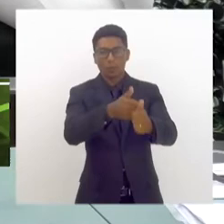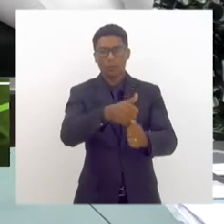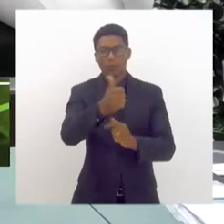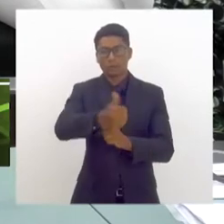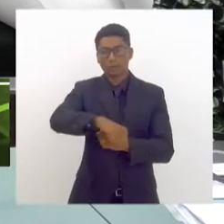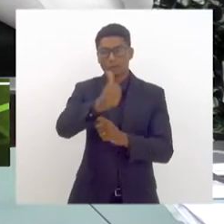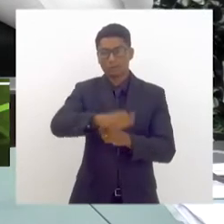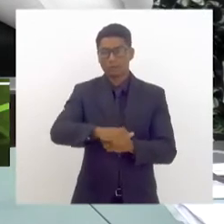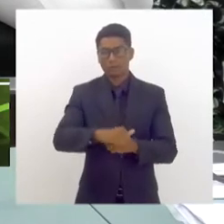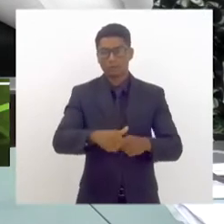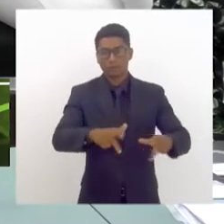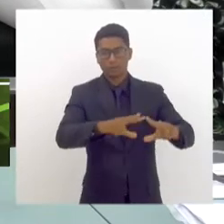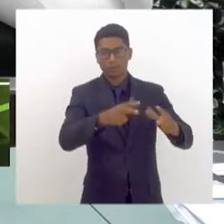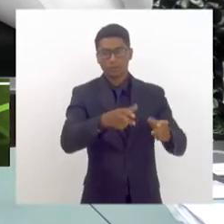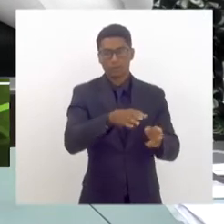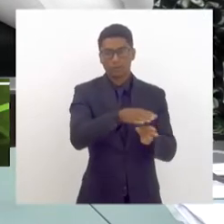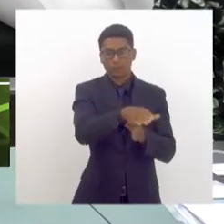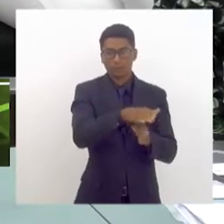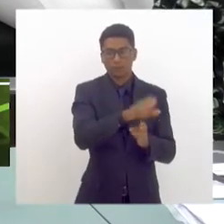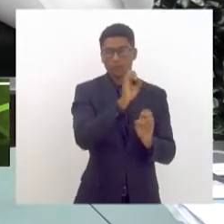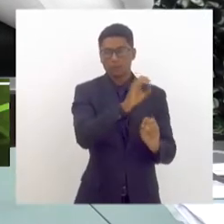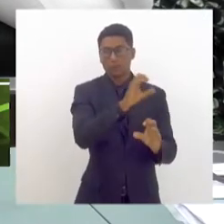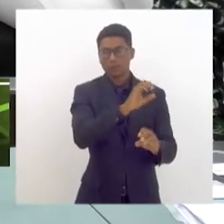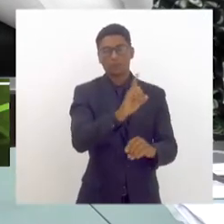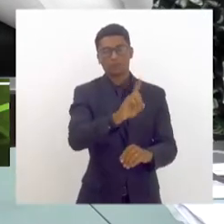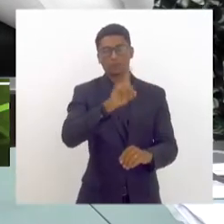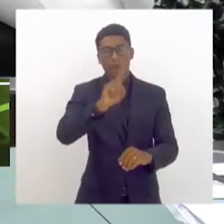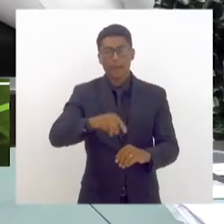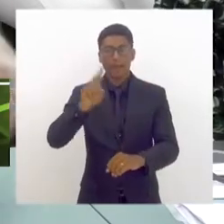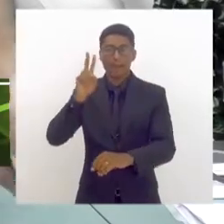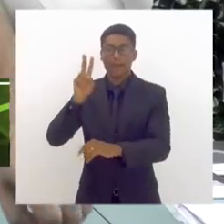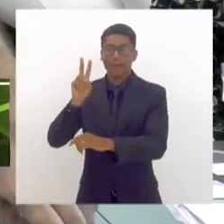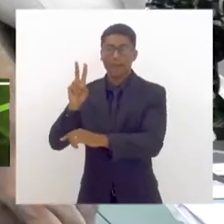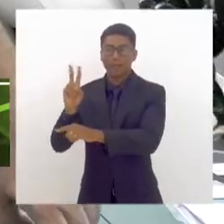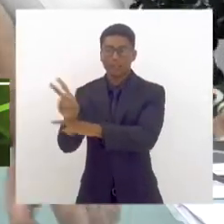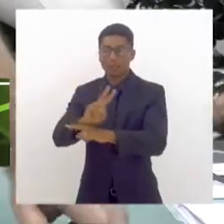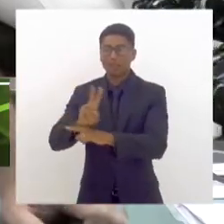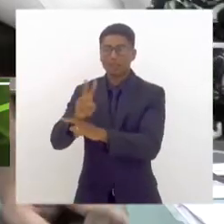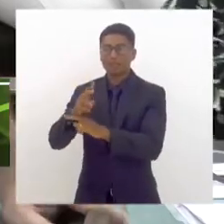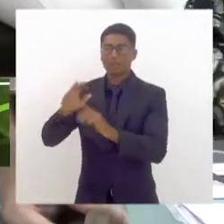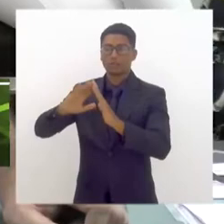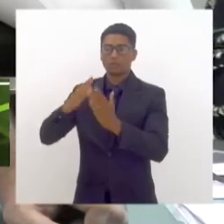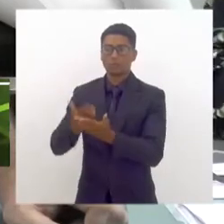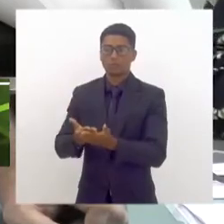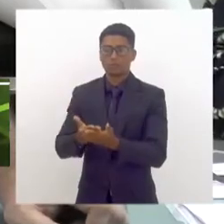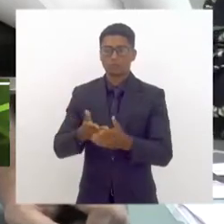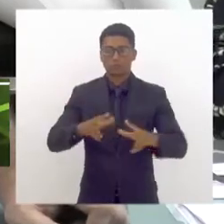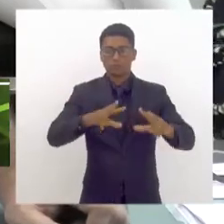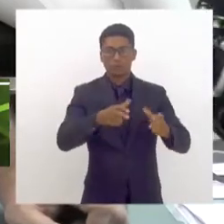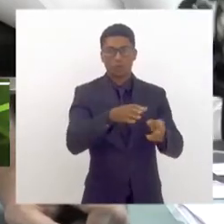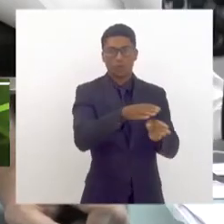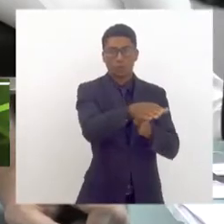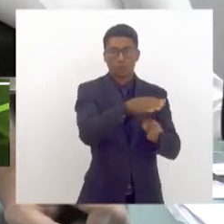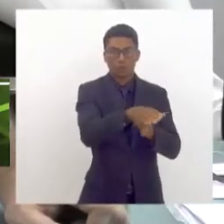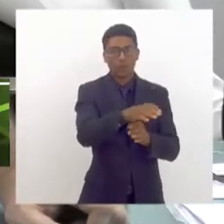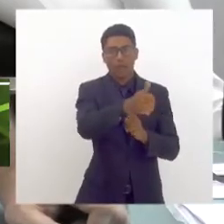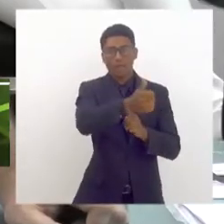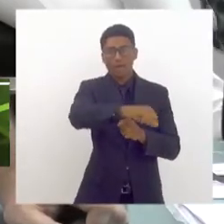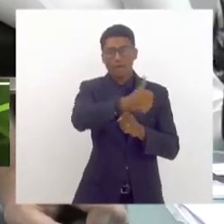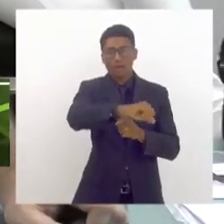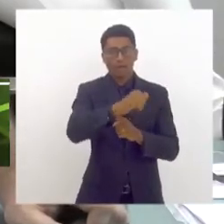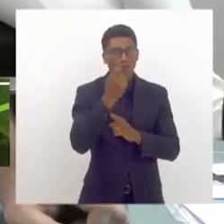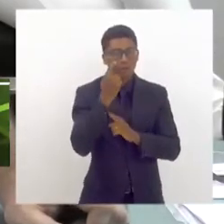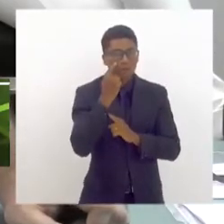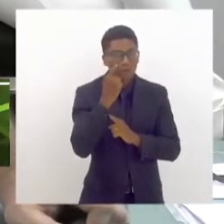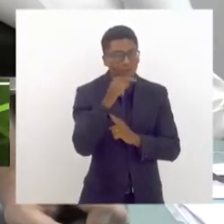prerrogativa do Conselho Estadual de Educação, é da inspeção escolar. O Conselho faz avaliação sob demanda. O Conselho Estadual